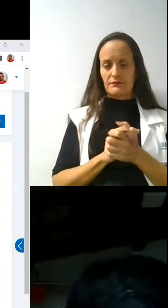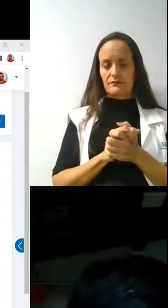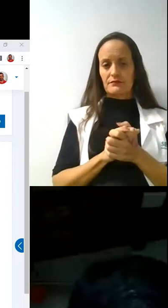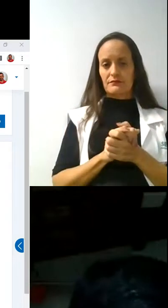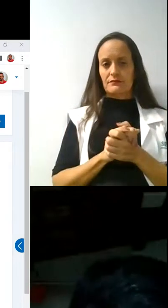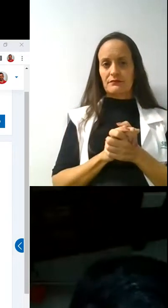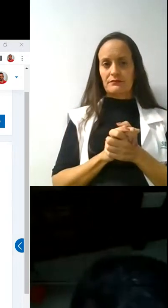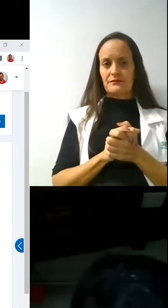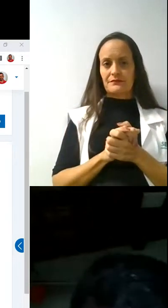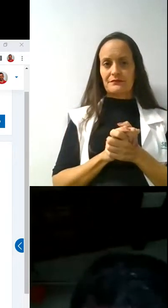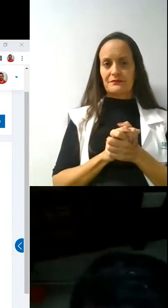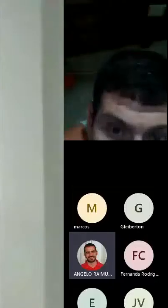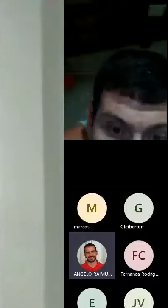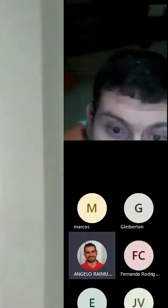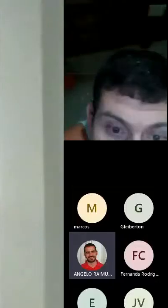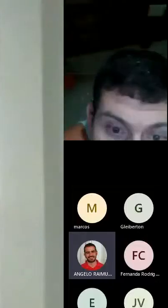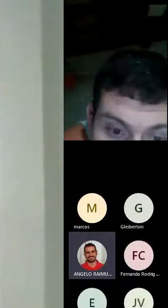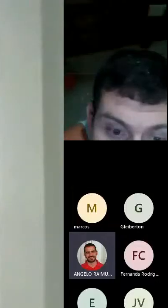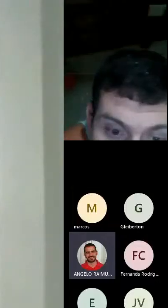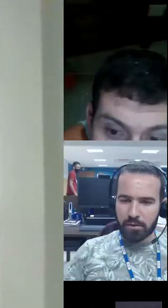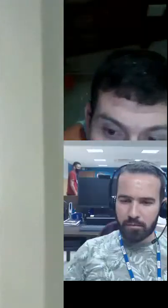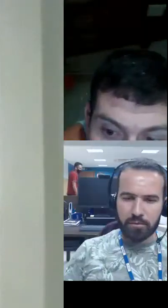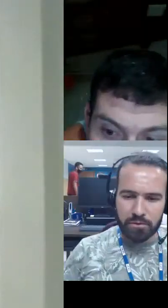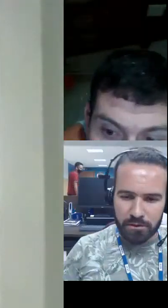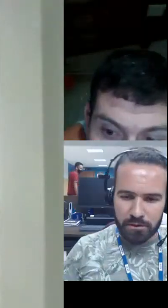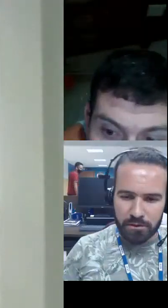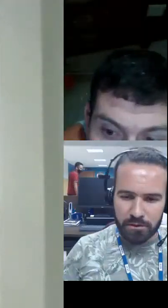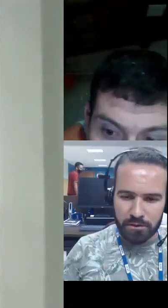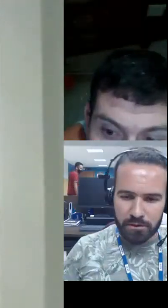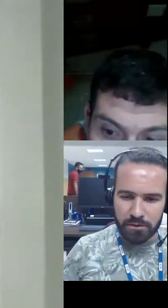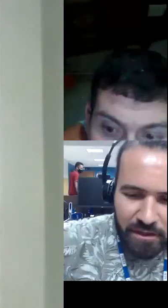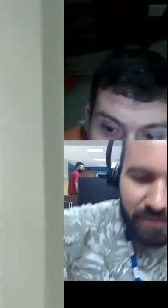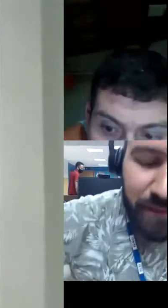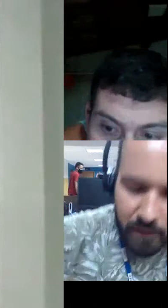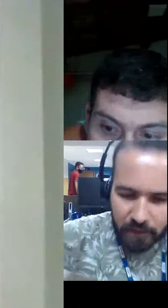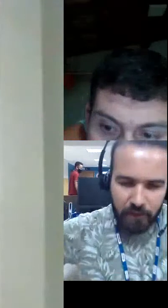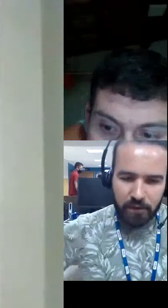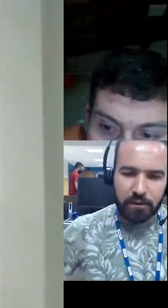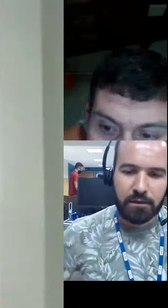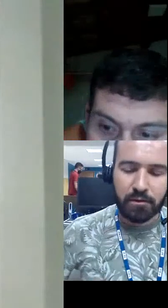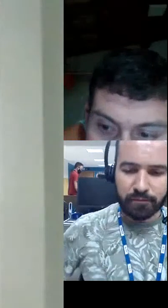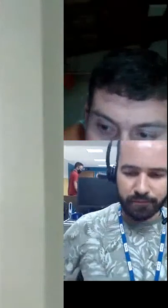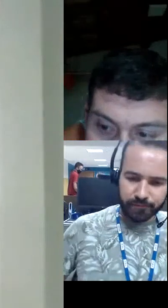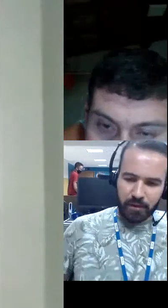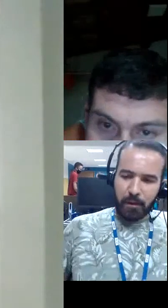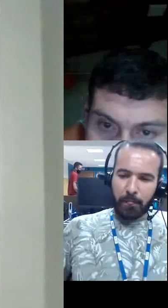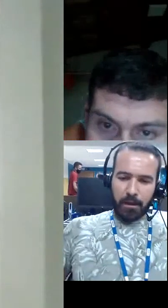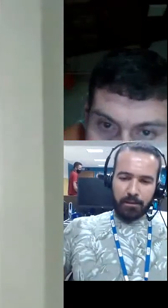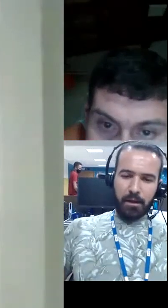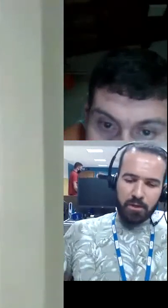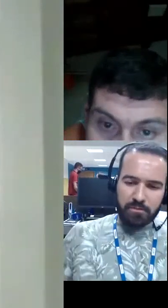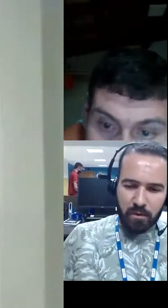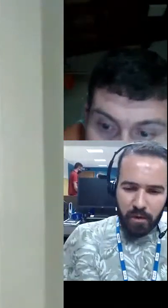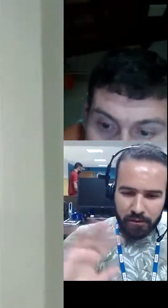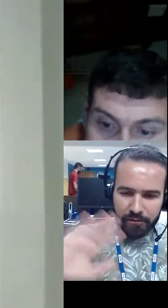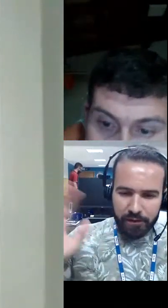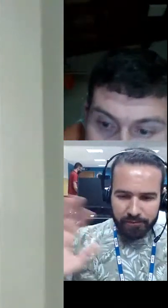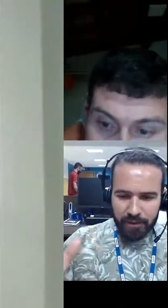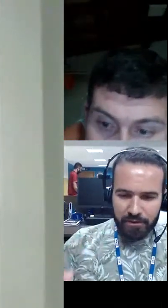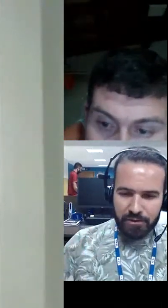Então, só parar de compartilhar aqui, falar um oi aqui para vocês, certo? Então, até a